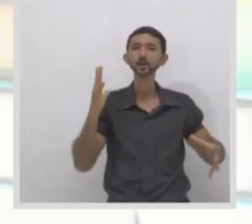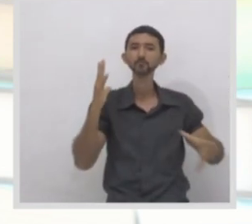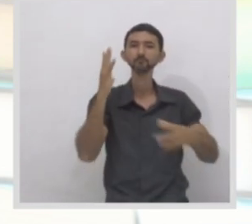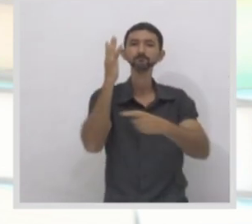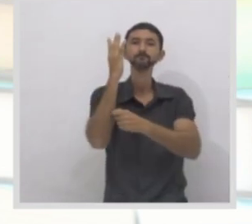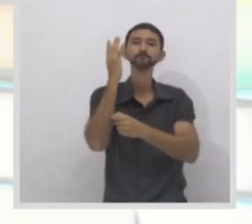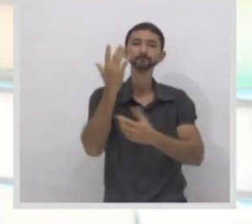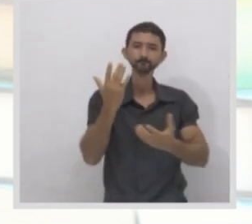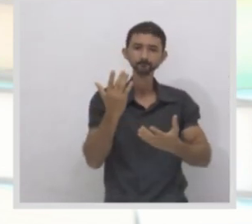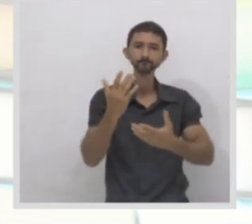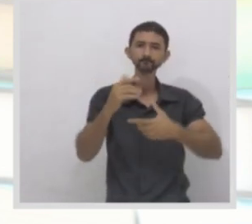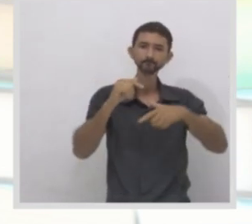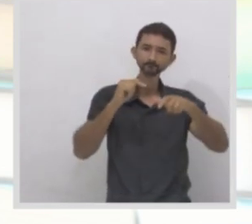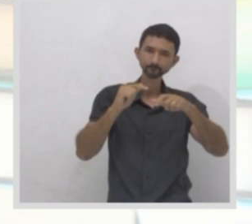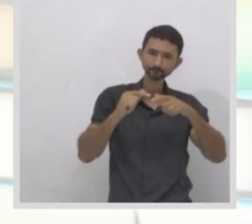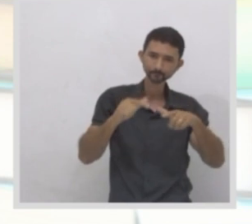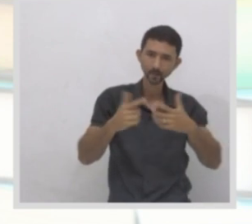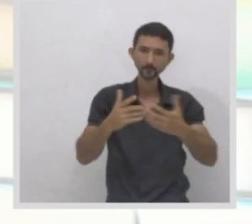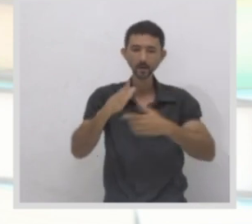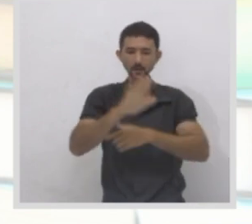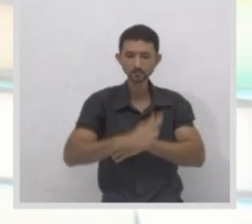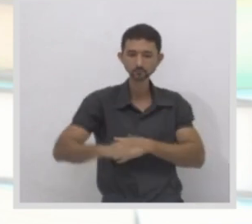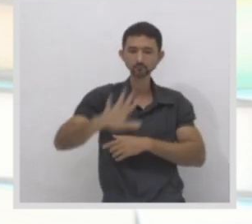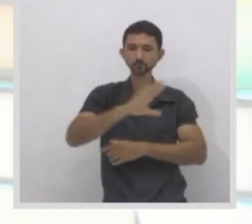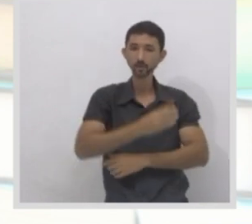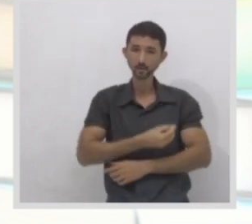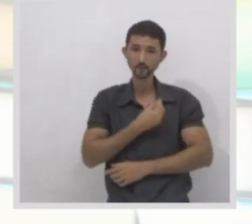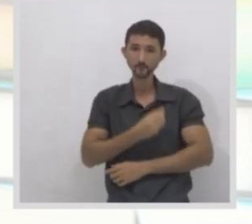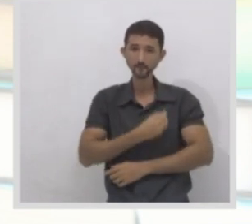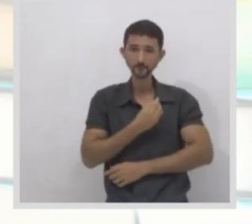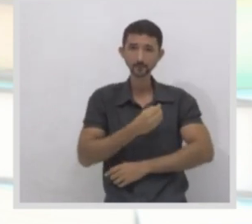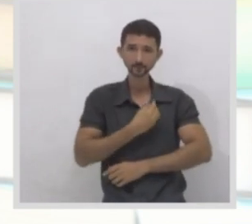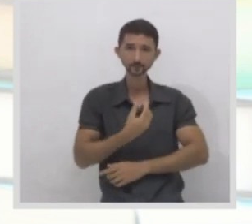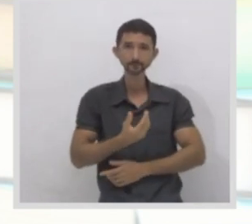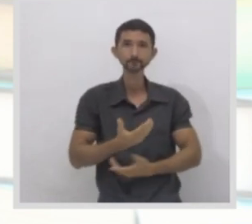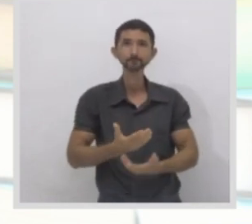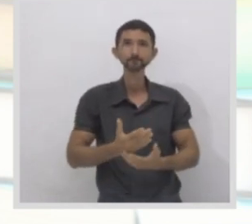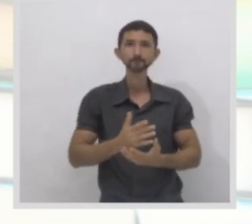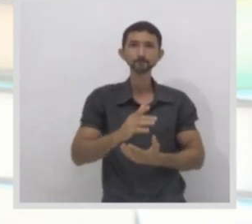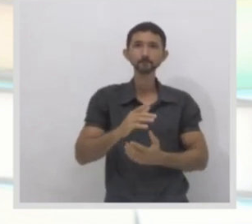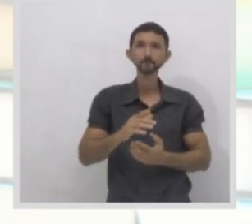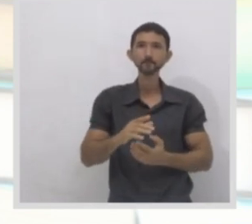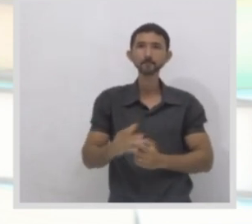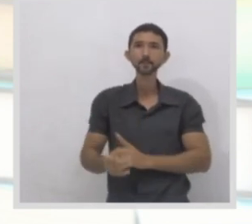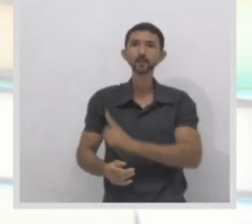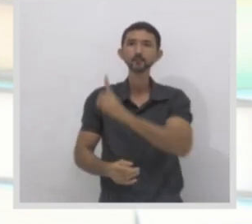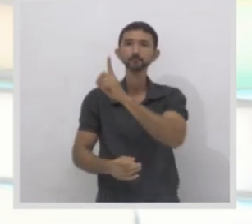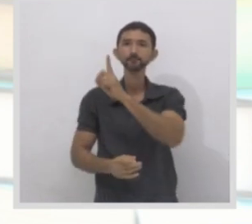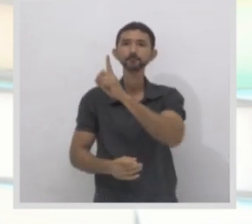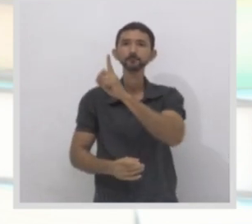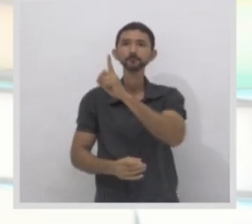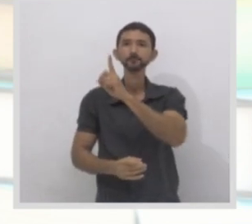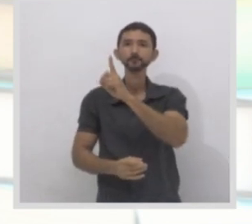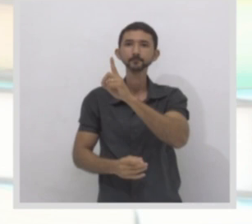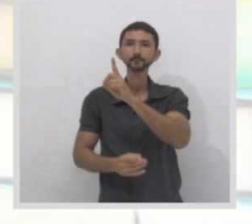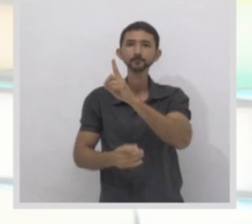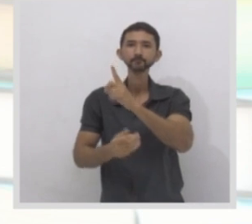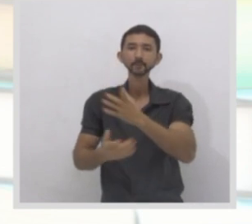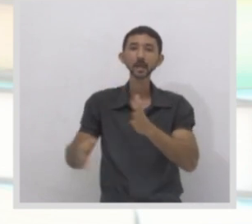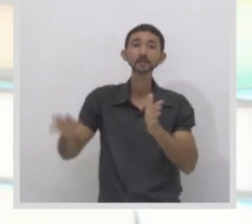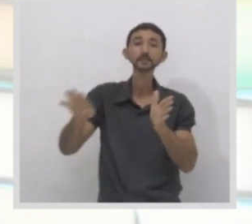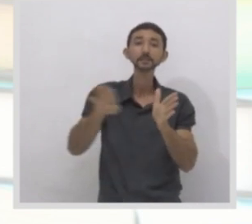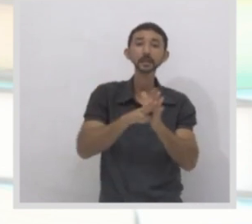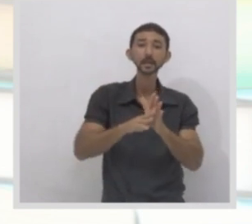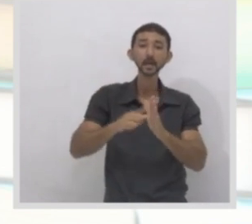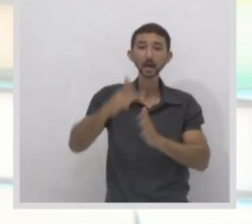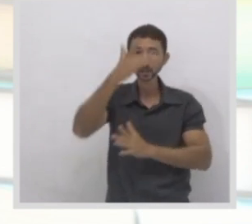integrado ao espaço onde ele vive, né. E do outro lado, nós percebemos que a chegada do